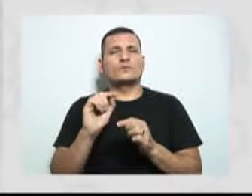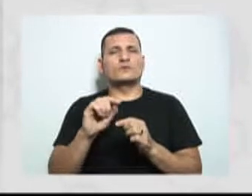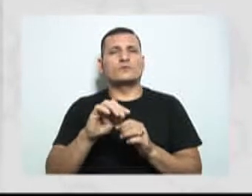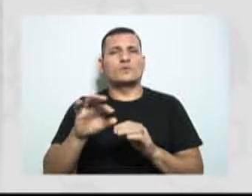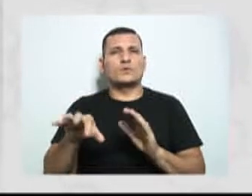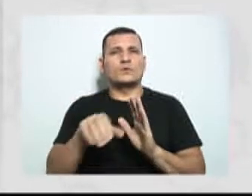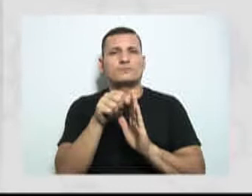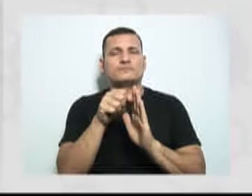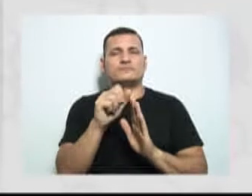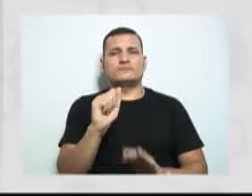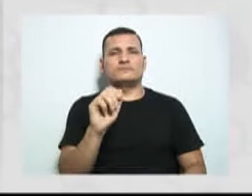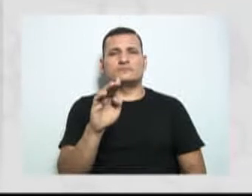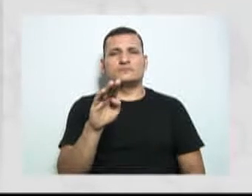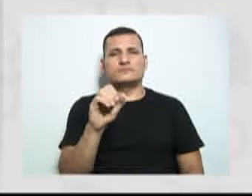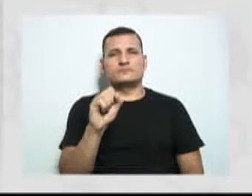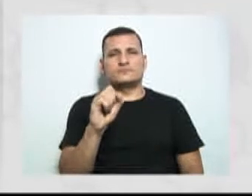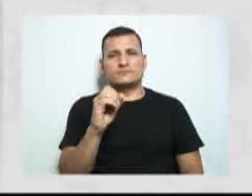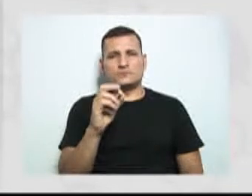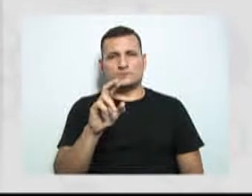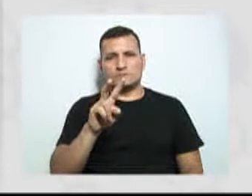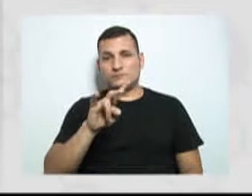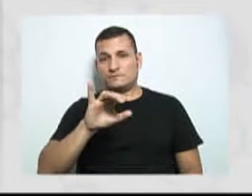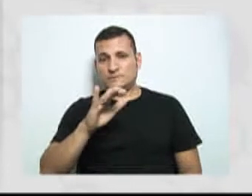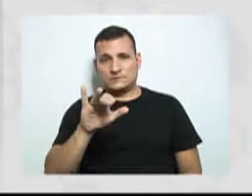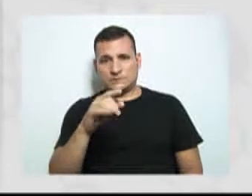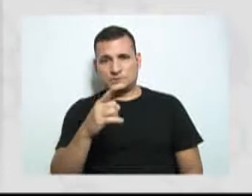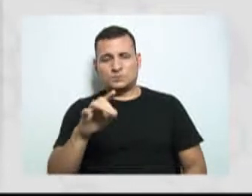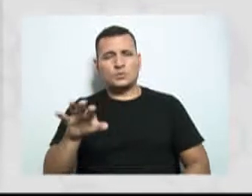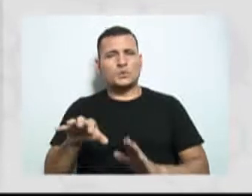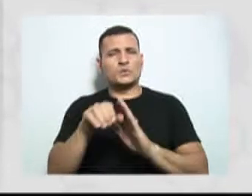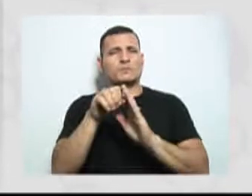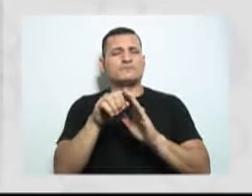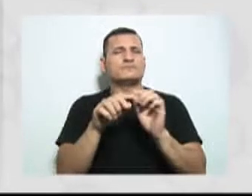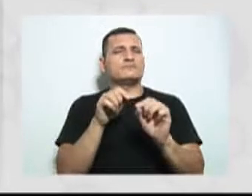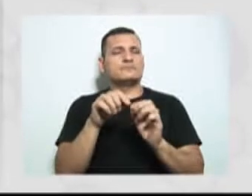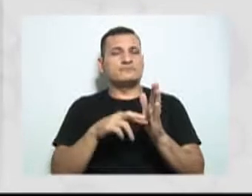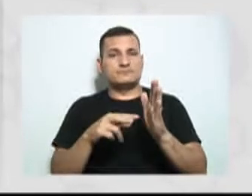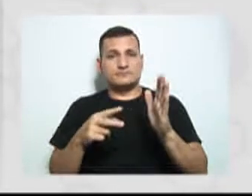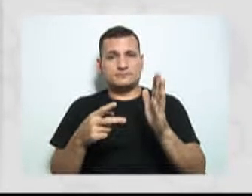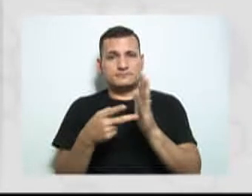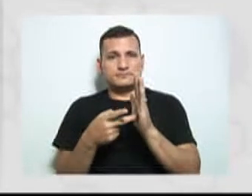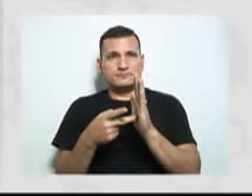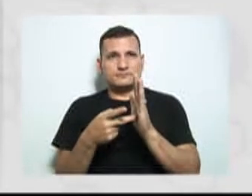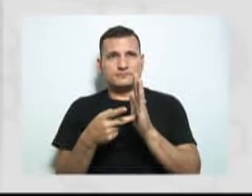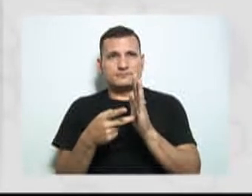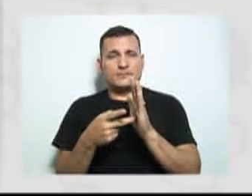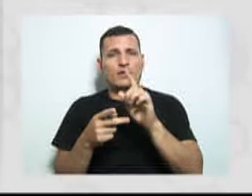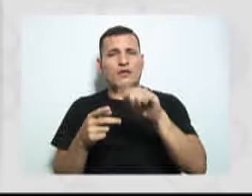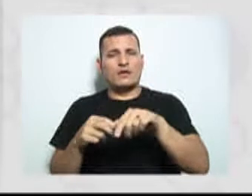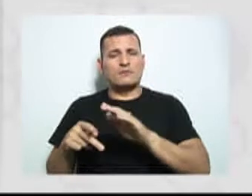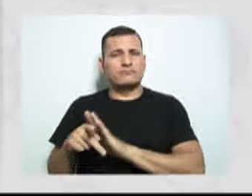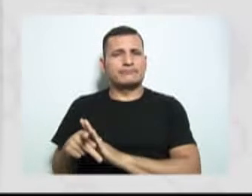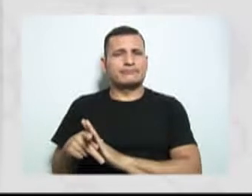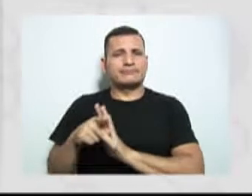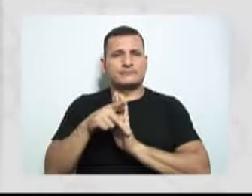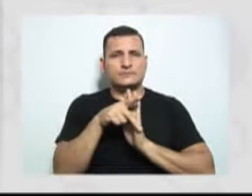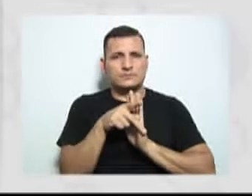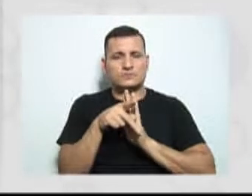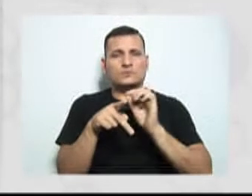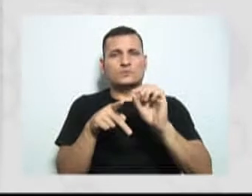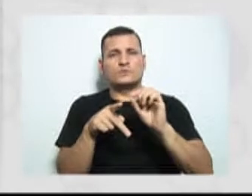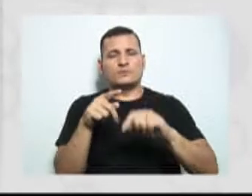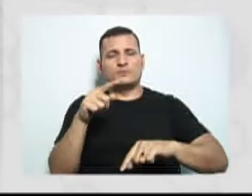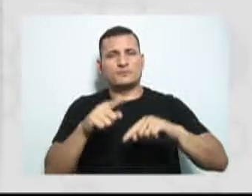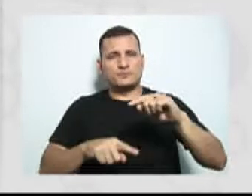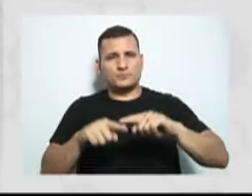absorção. O método de custeio por absorção significa o quê? A apropriação, certo, aos